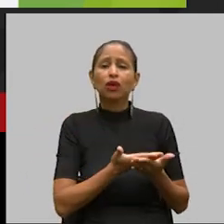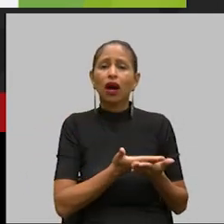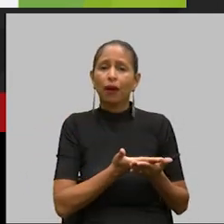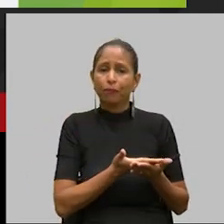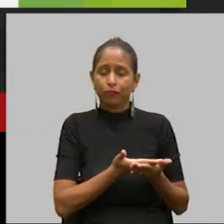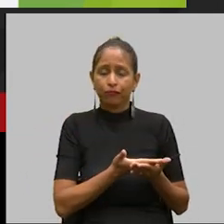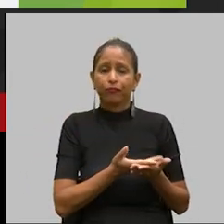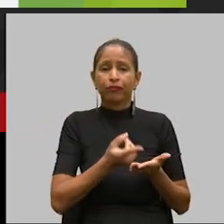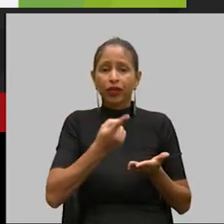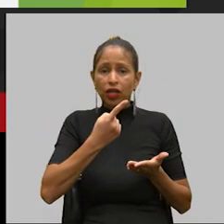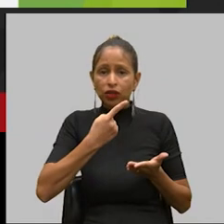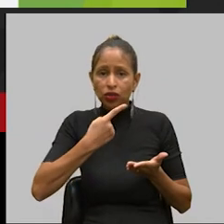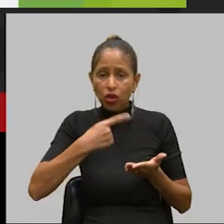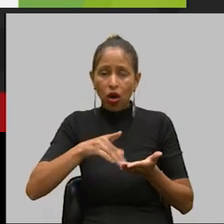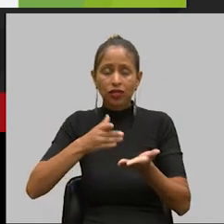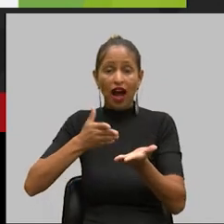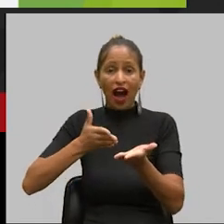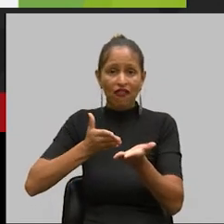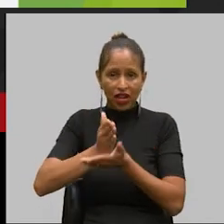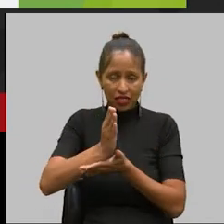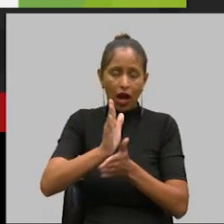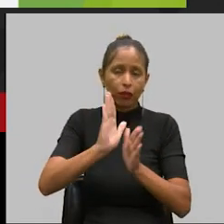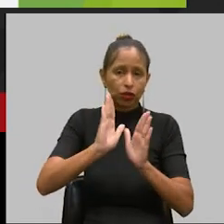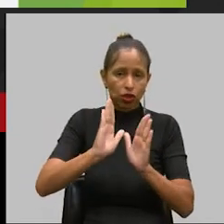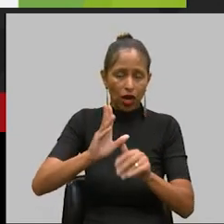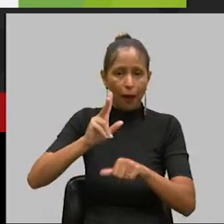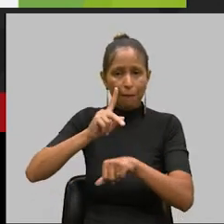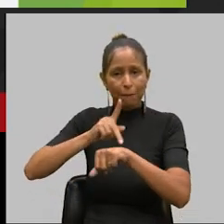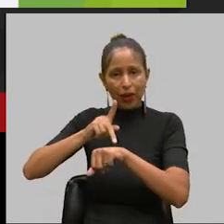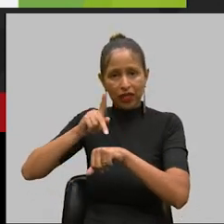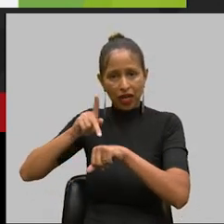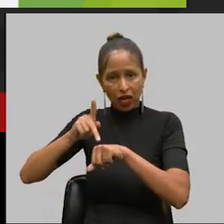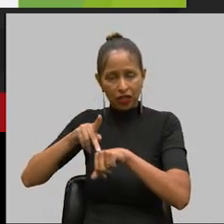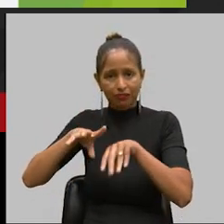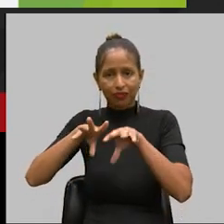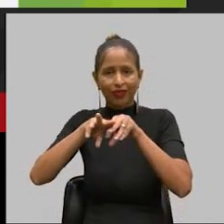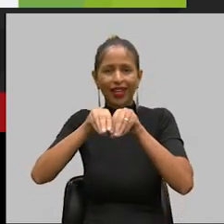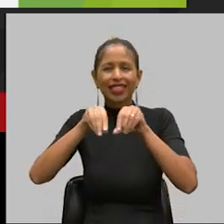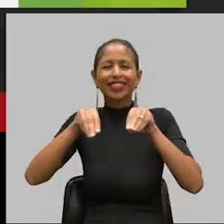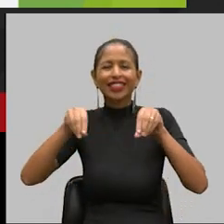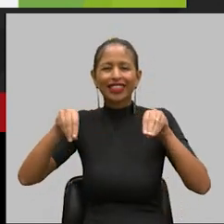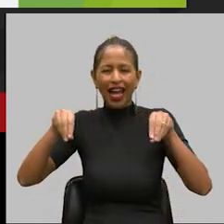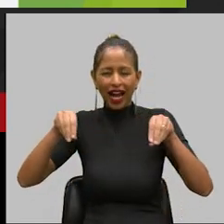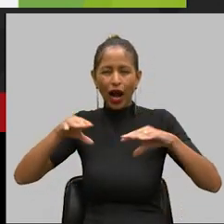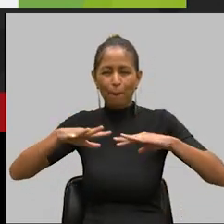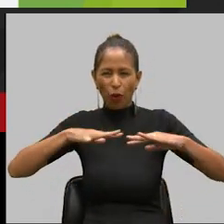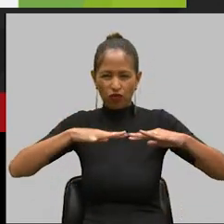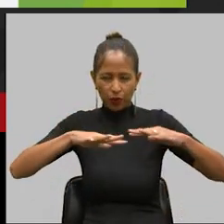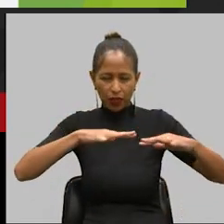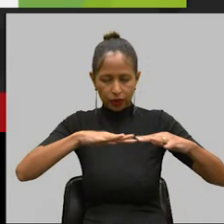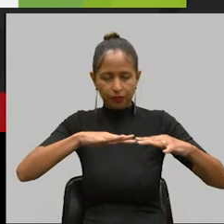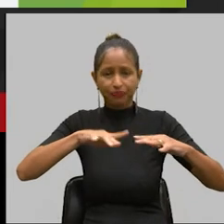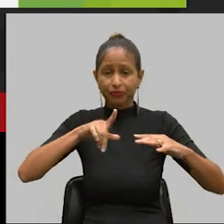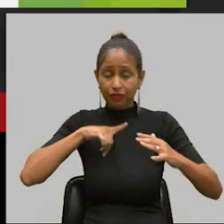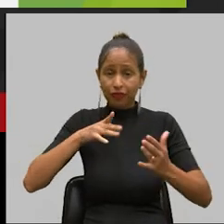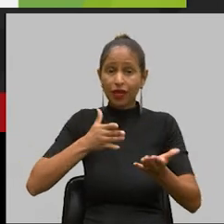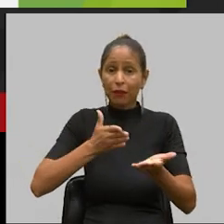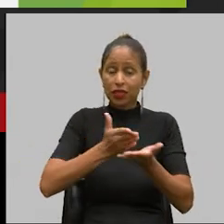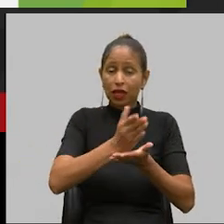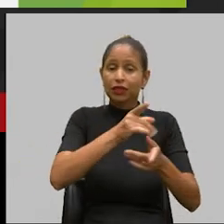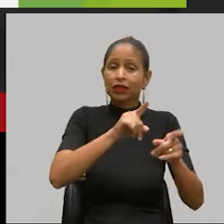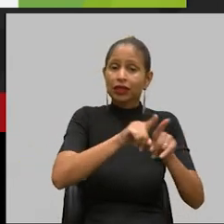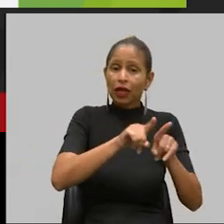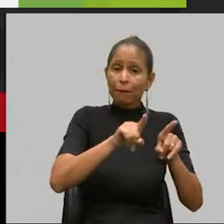e nós avançamos né com a pedagogia da Terra com a pedagogia do movimento nós avançamos também